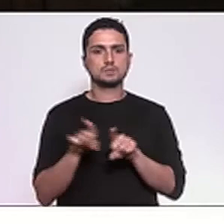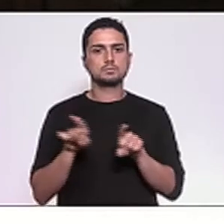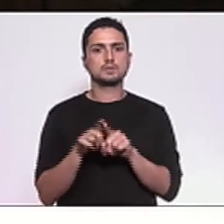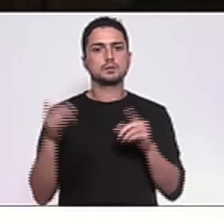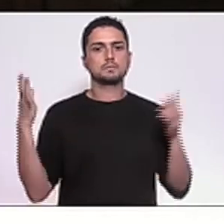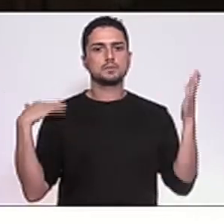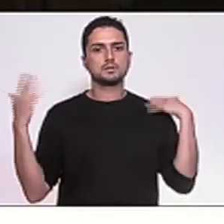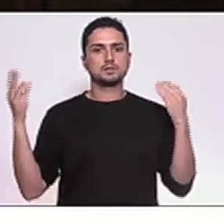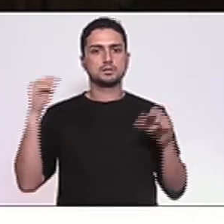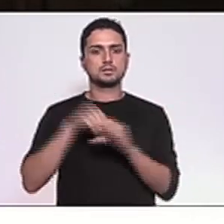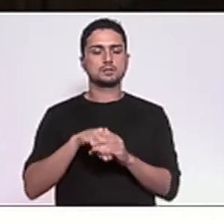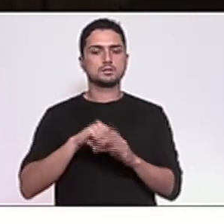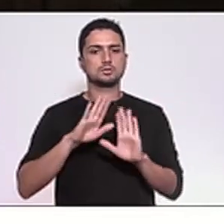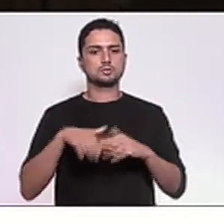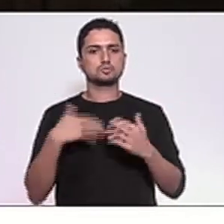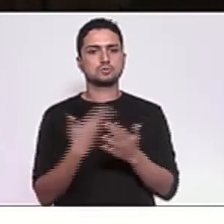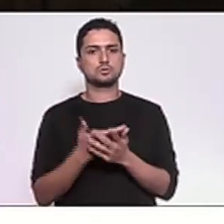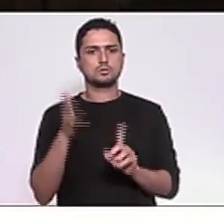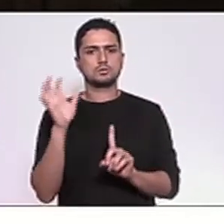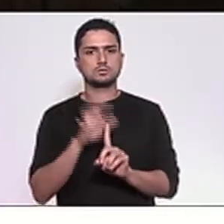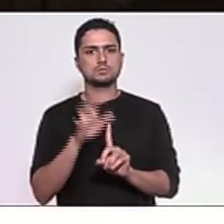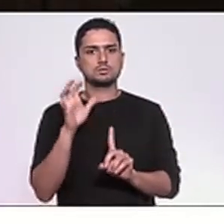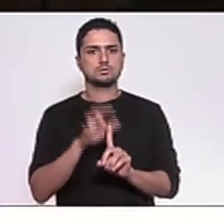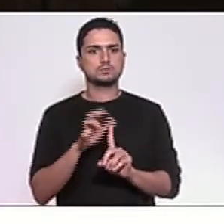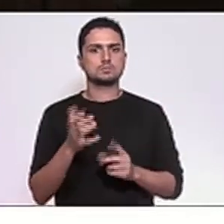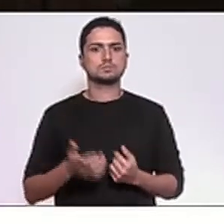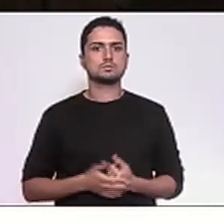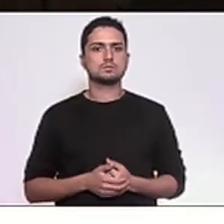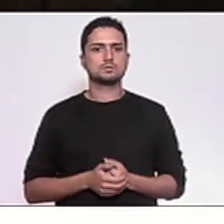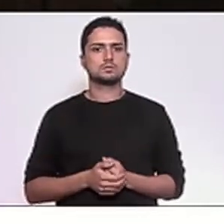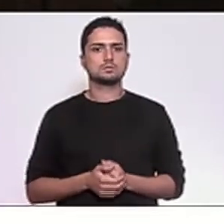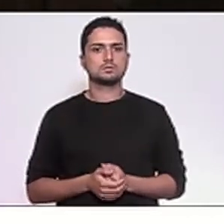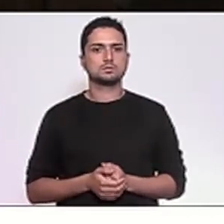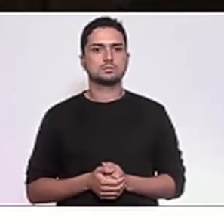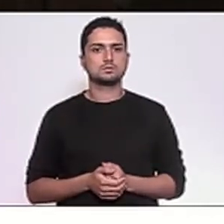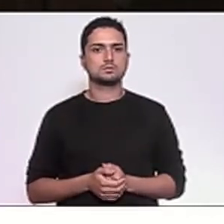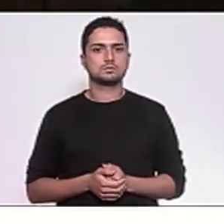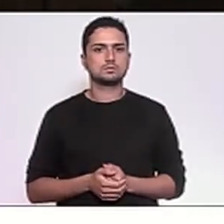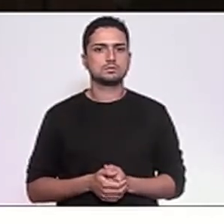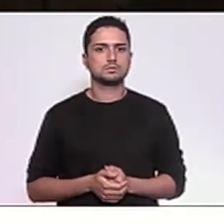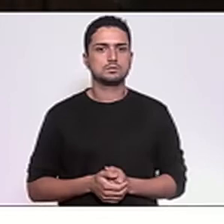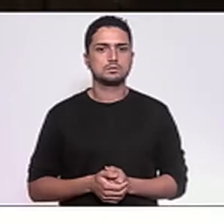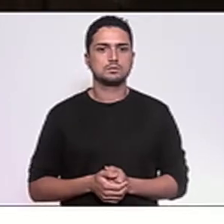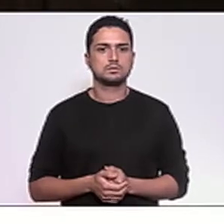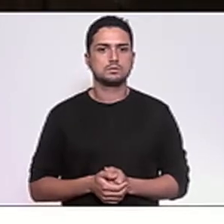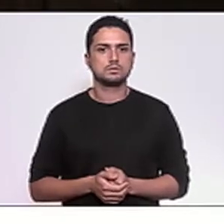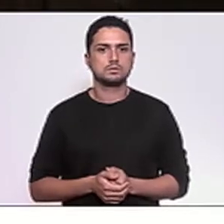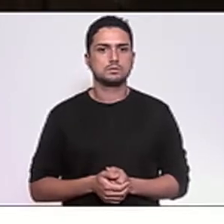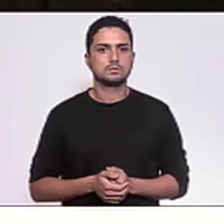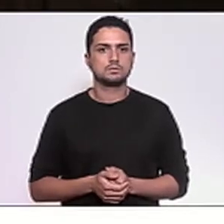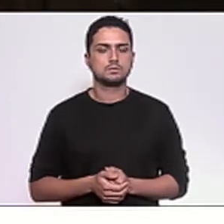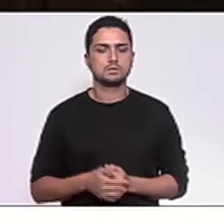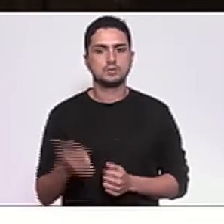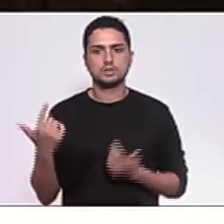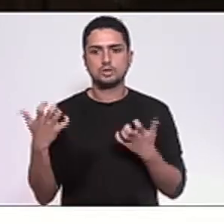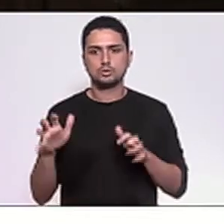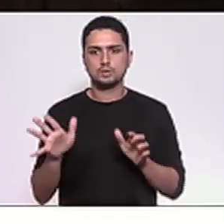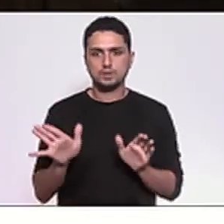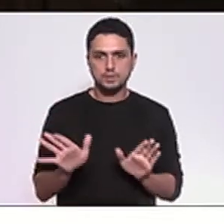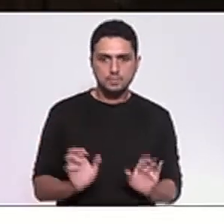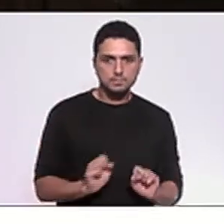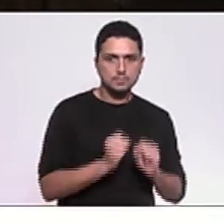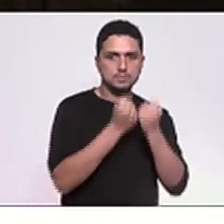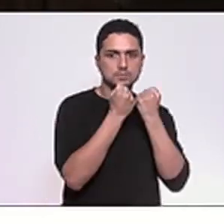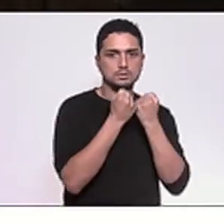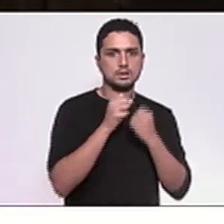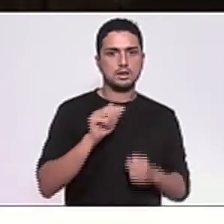militariza nas escolas. Ele militariza nas escolas. Ele não quer proteger a Ágata,